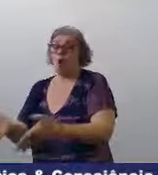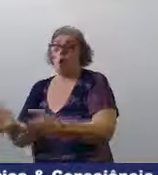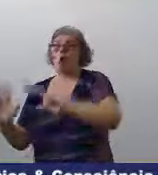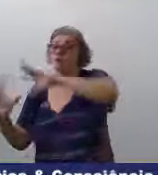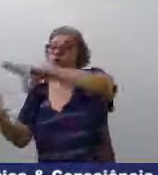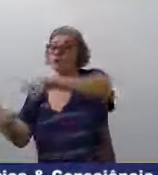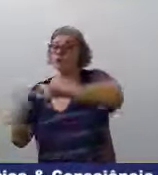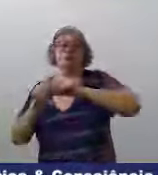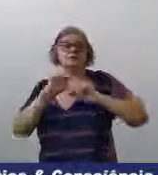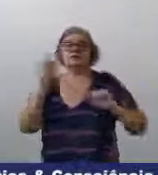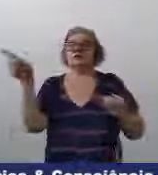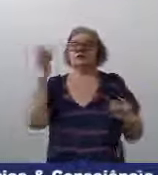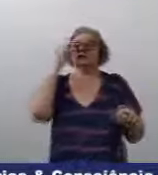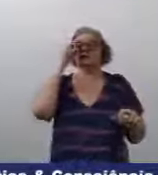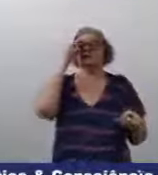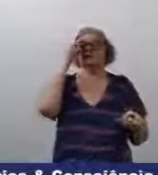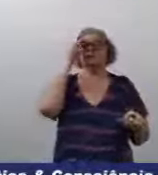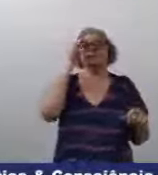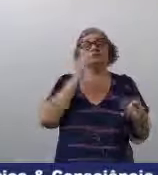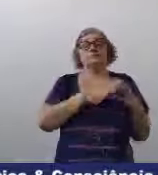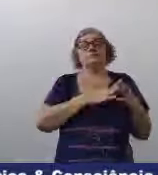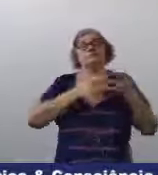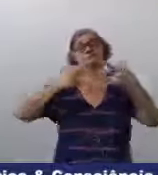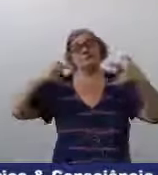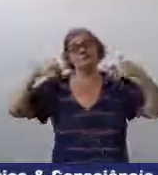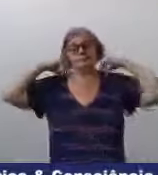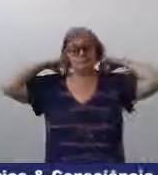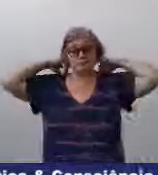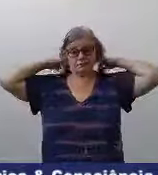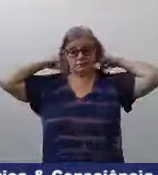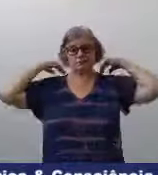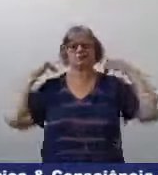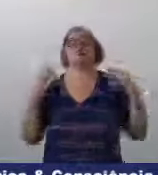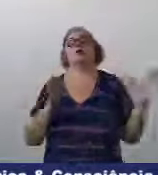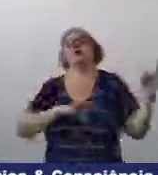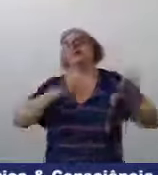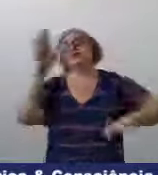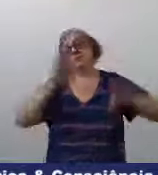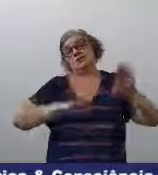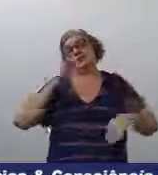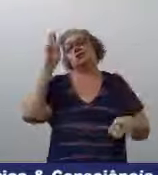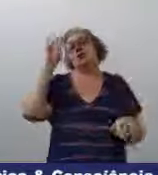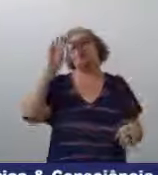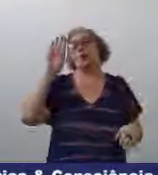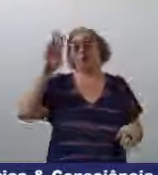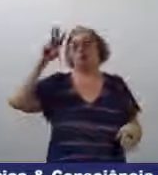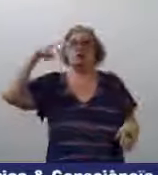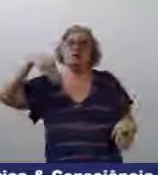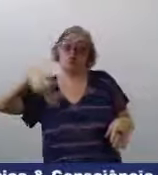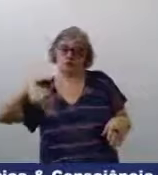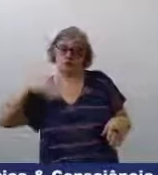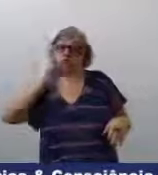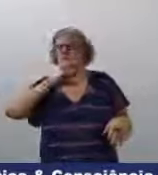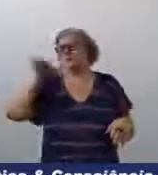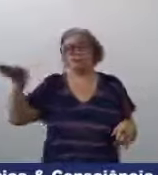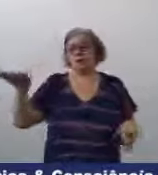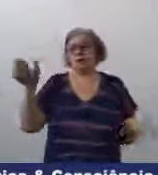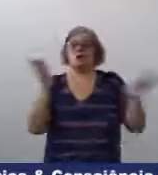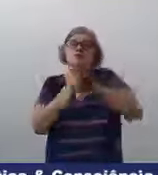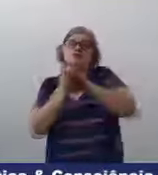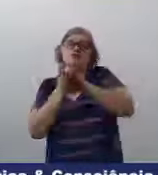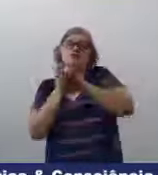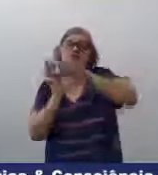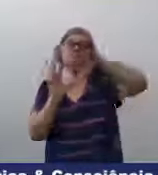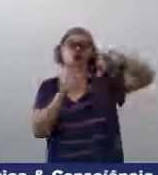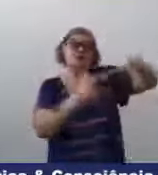agora universal. Por exemplo, a luz leva cerca de 4 minutos e meio para chegar do planeta Marte até